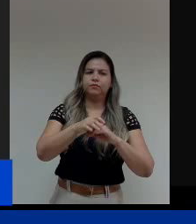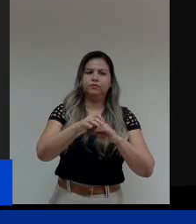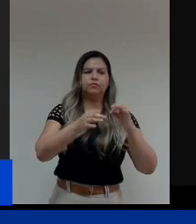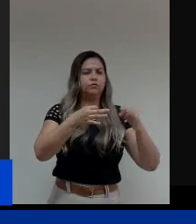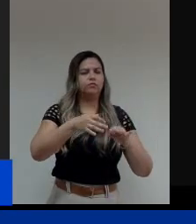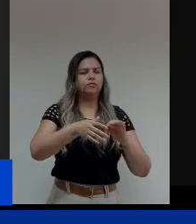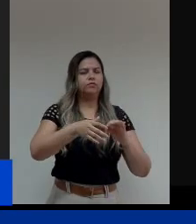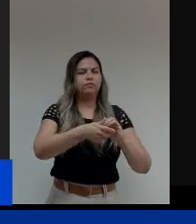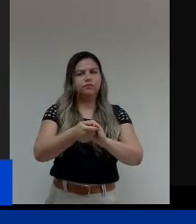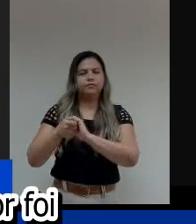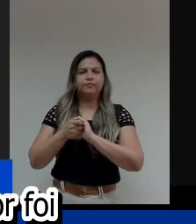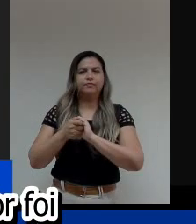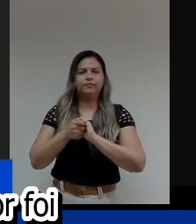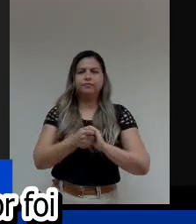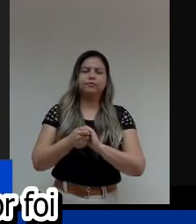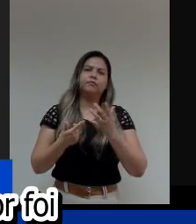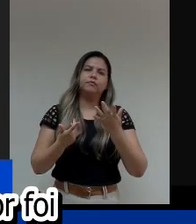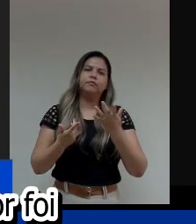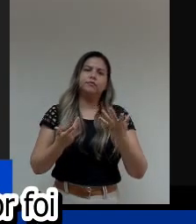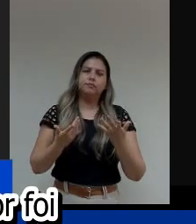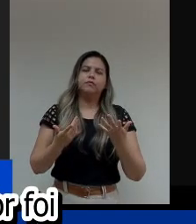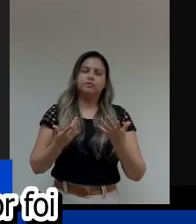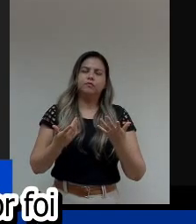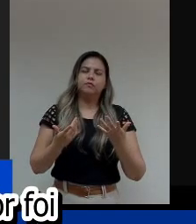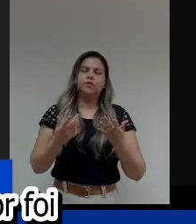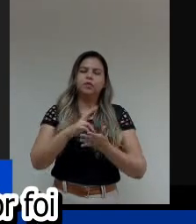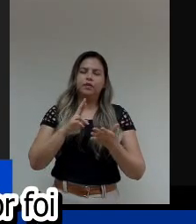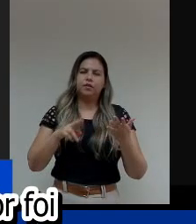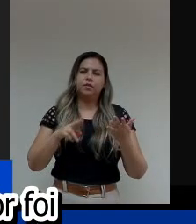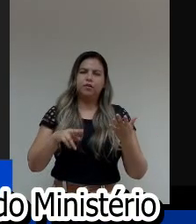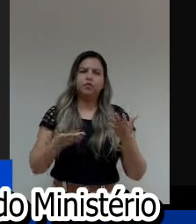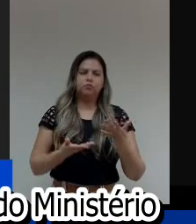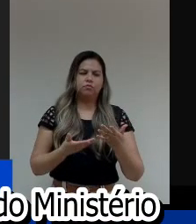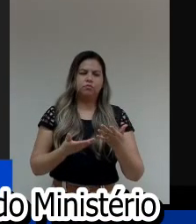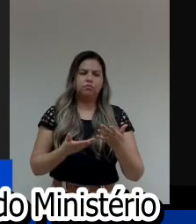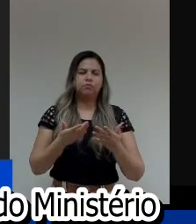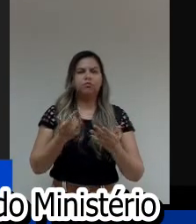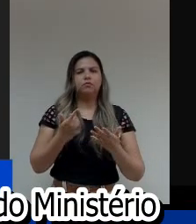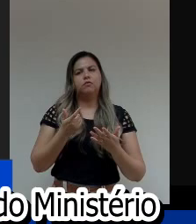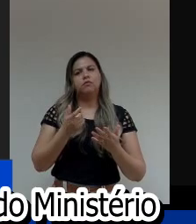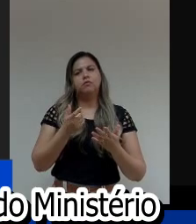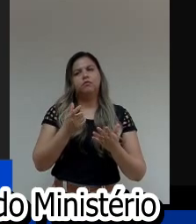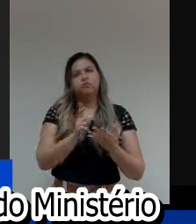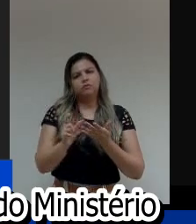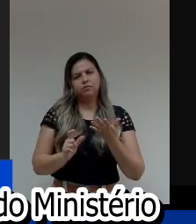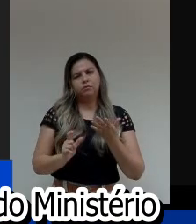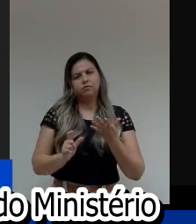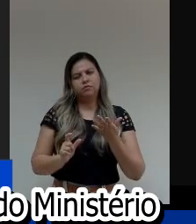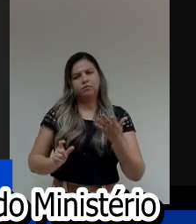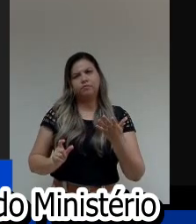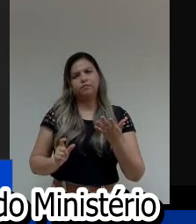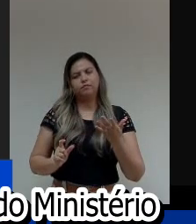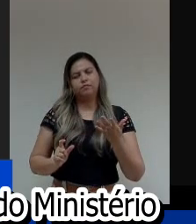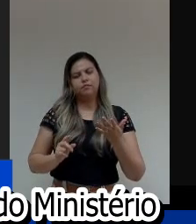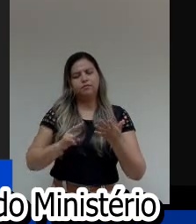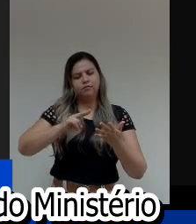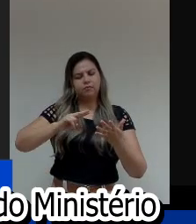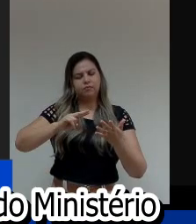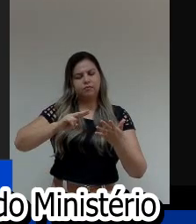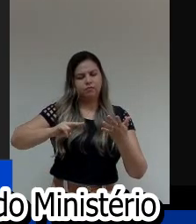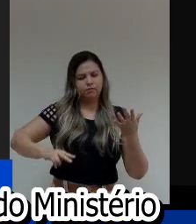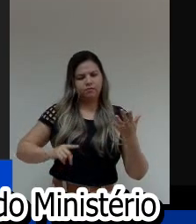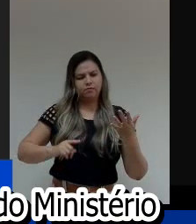julgadores, considerando que o relatório do nobre relator foi muito pormenorizado em relação